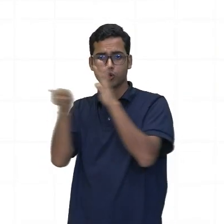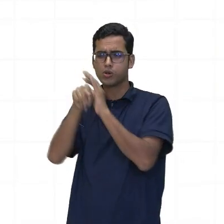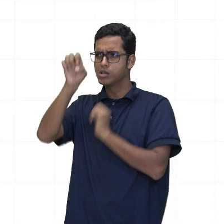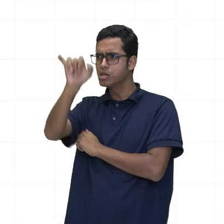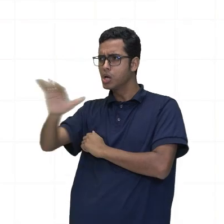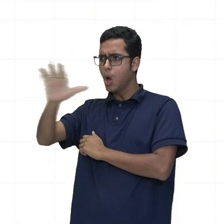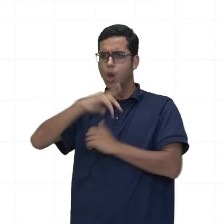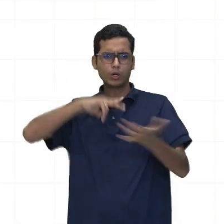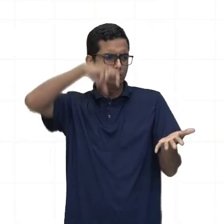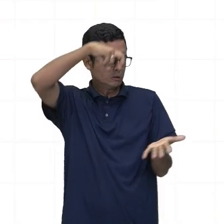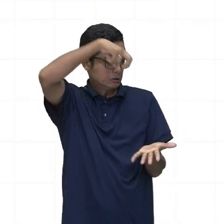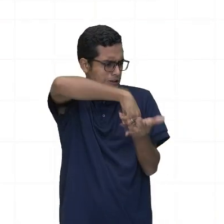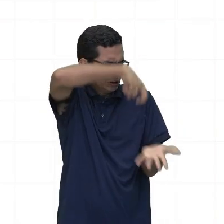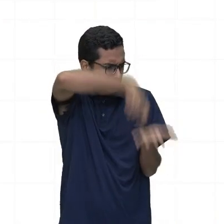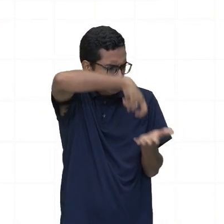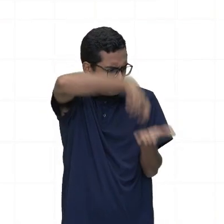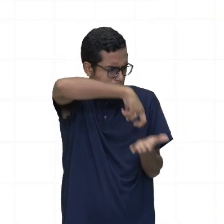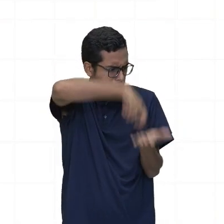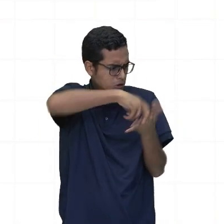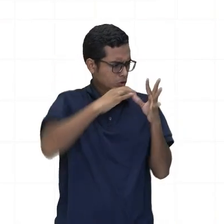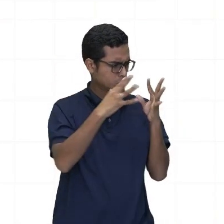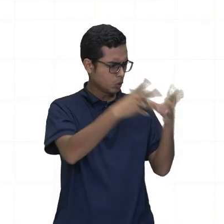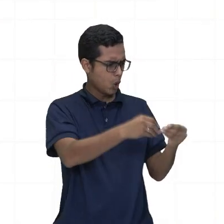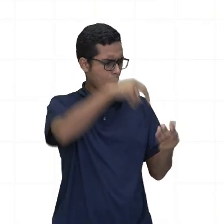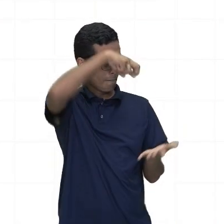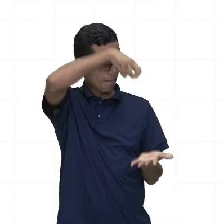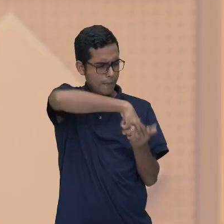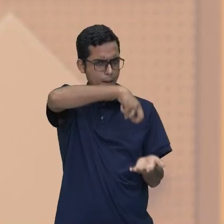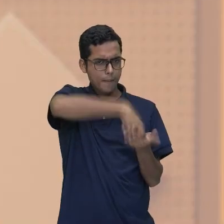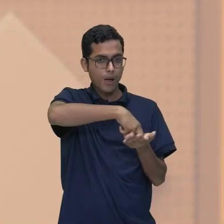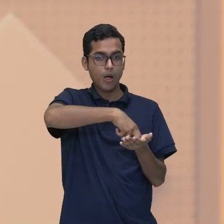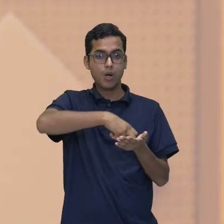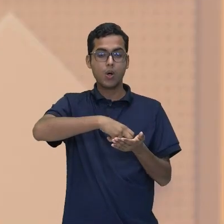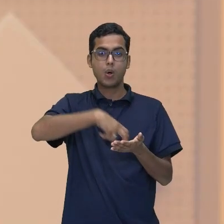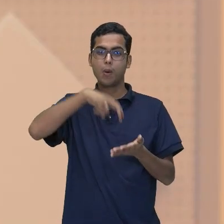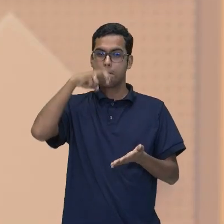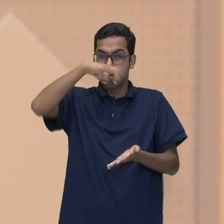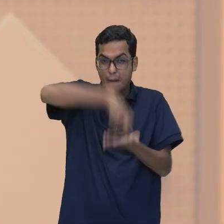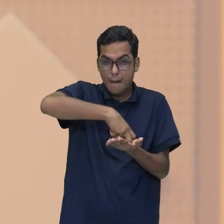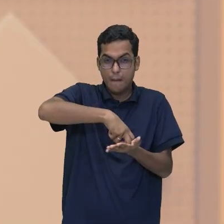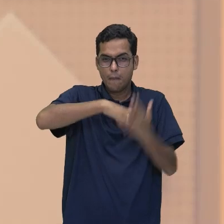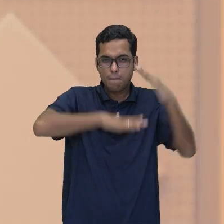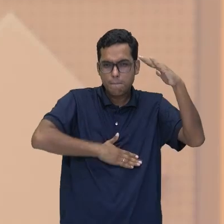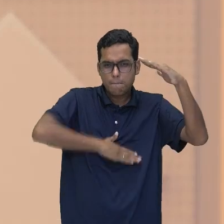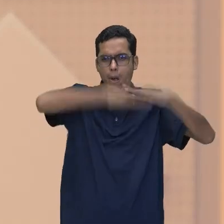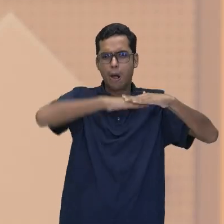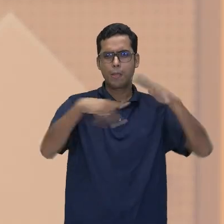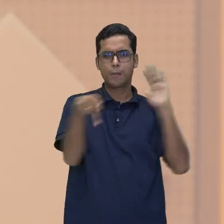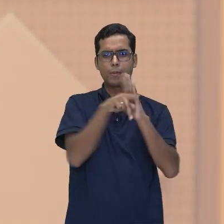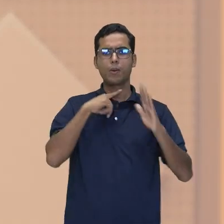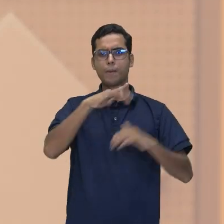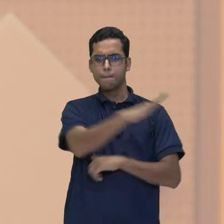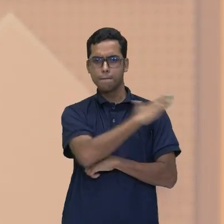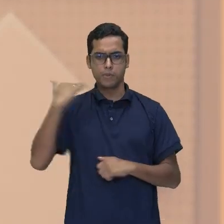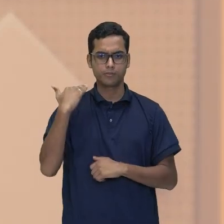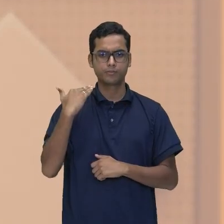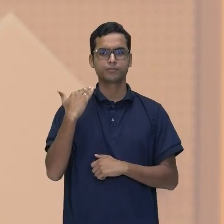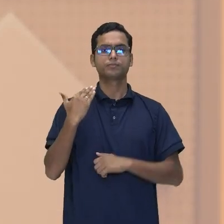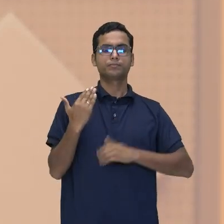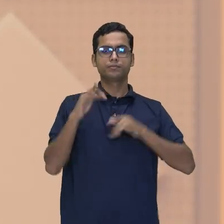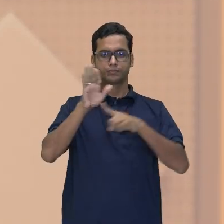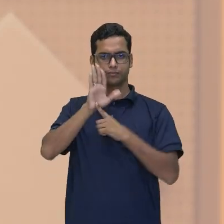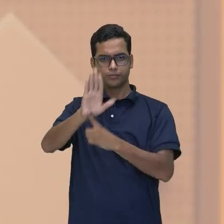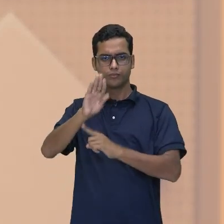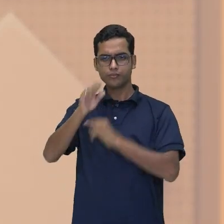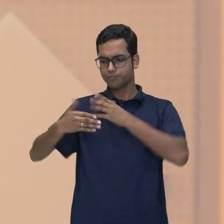E o grau máximo de punição era justamente a morte, né? A tortura e a morte que vai ocasionar esse